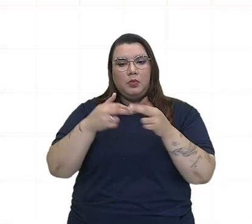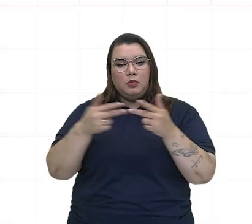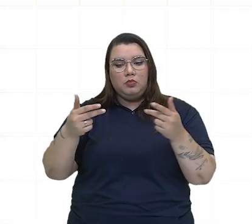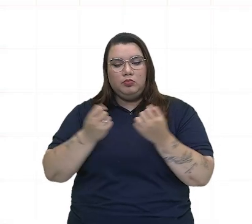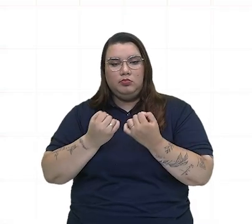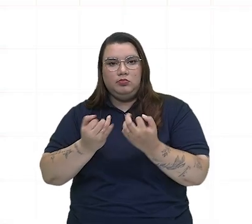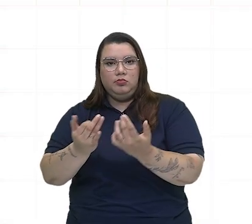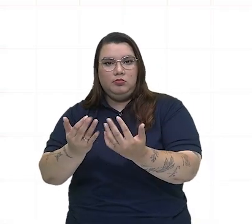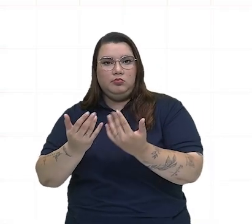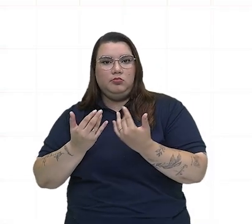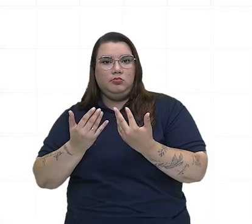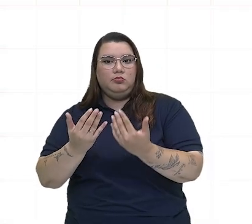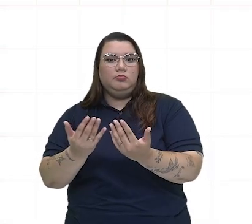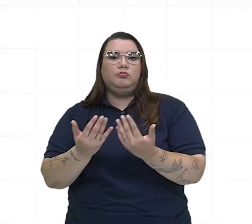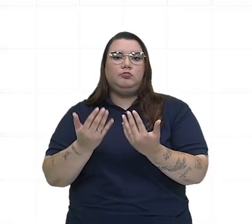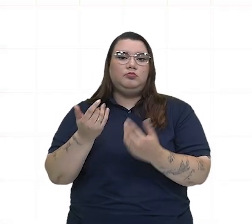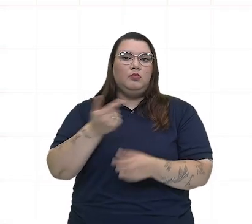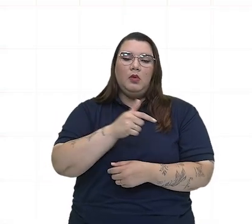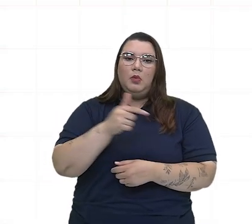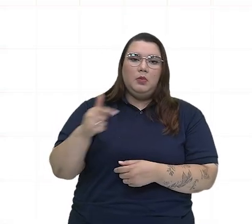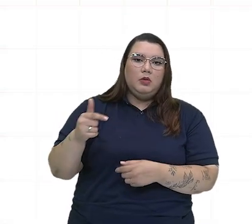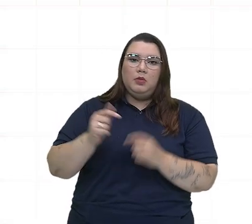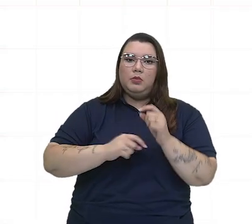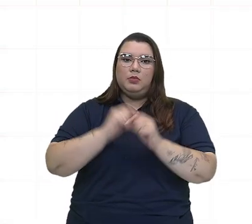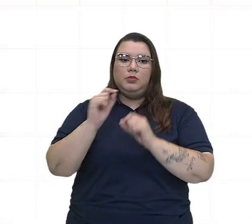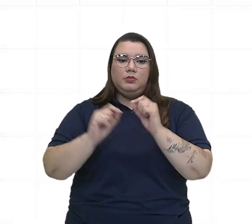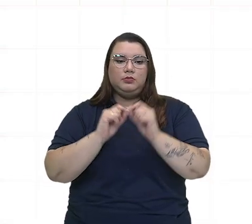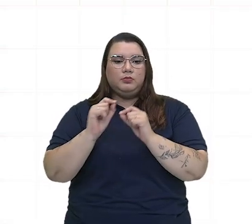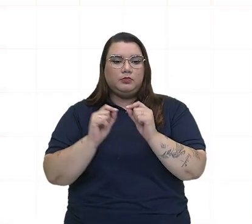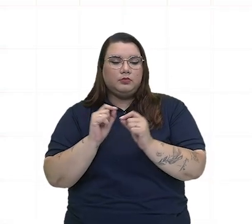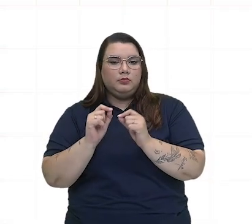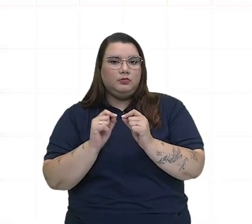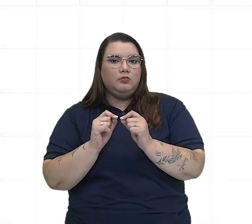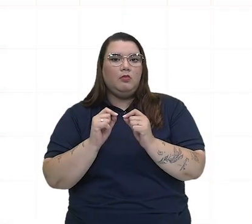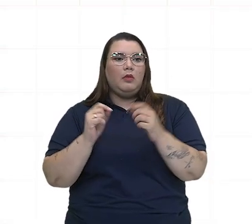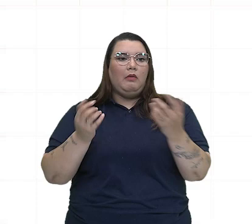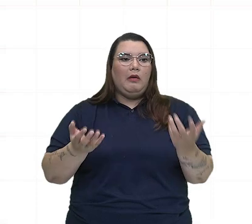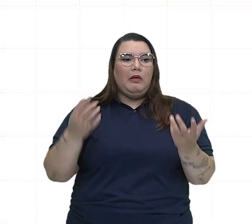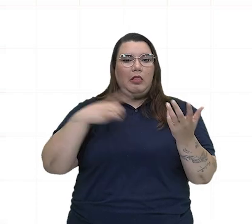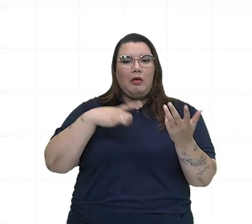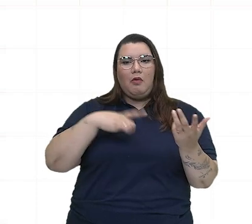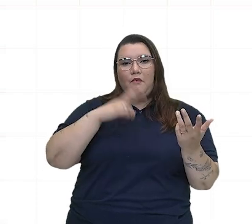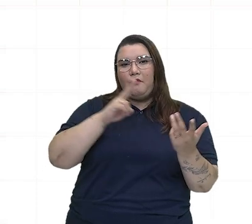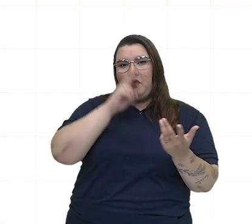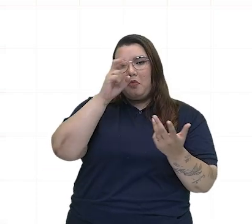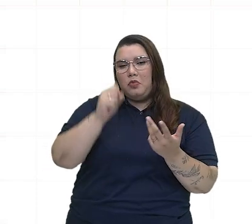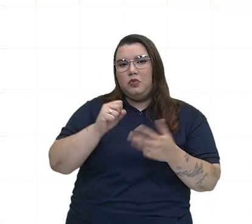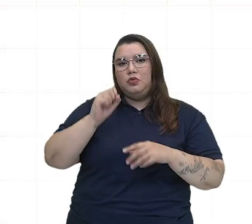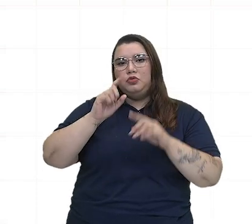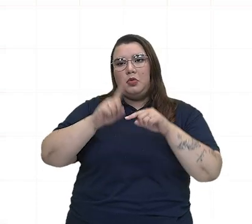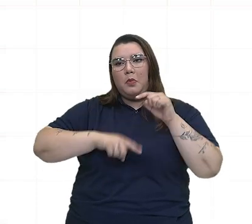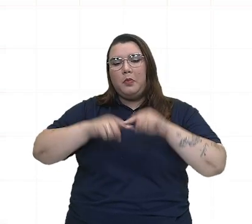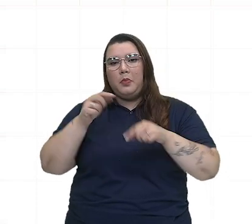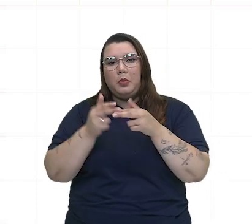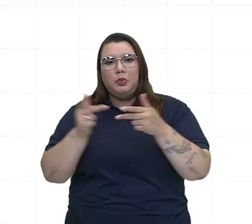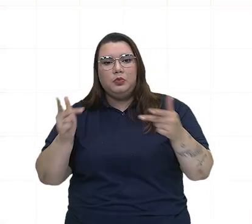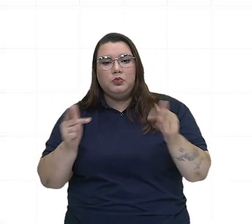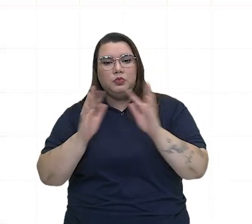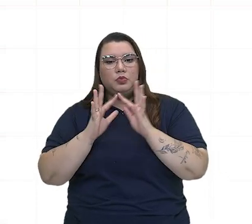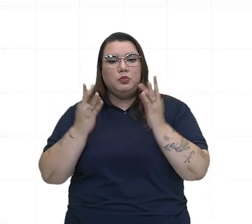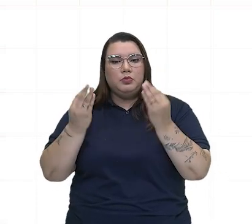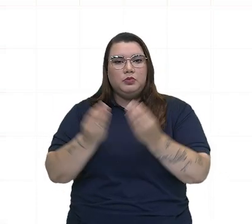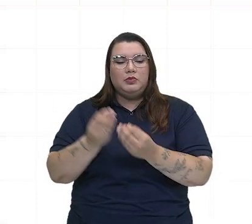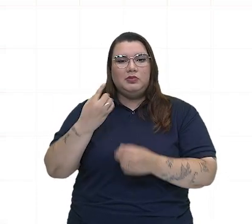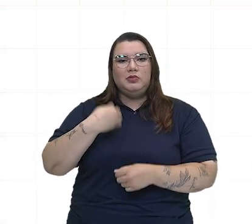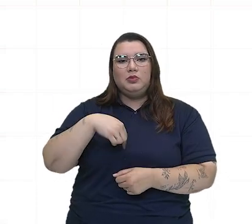produtos cultivados, eles não vêm ali, né, carregados desses produtos